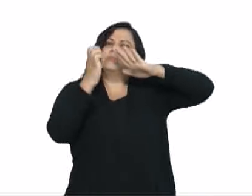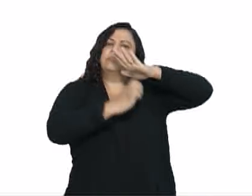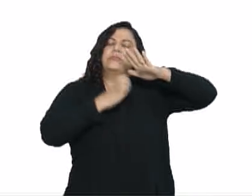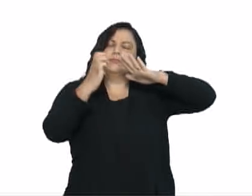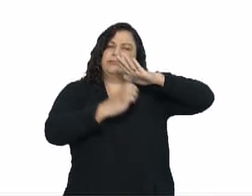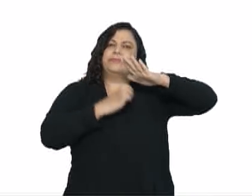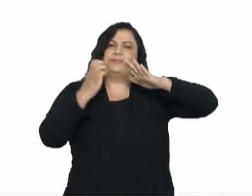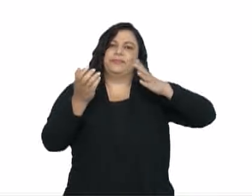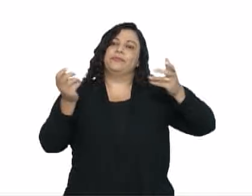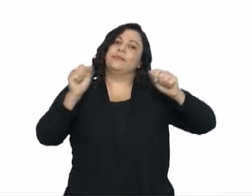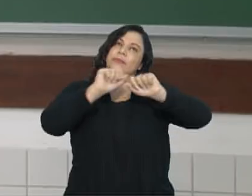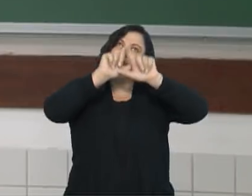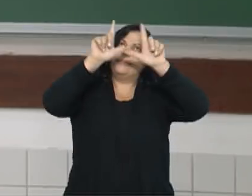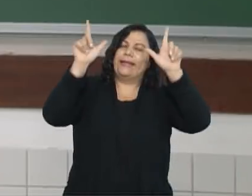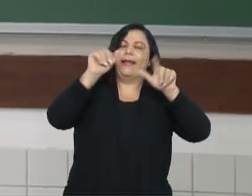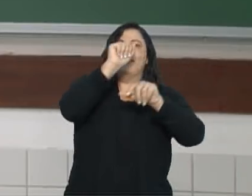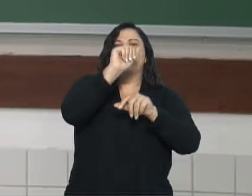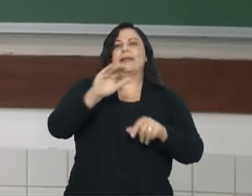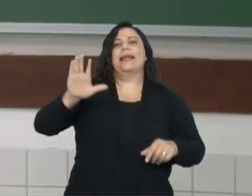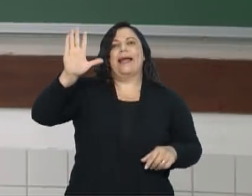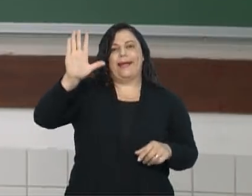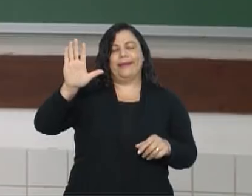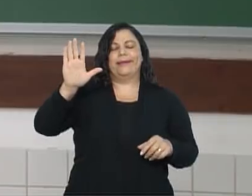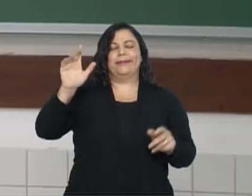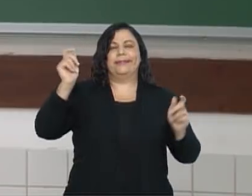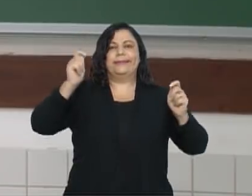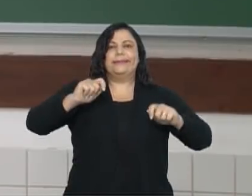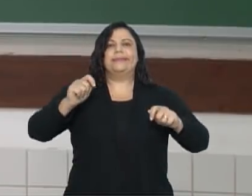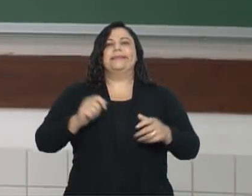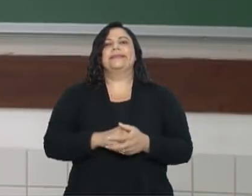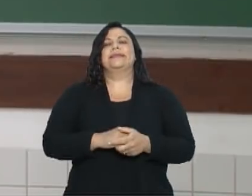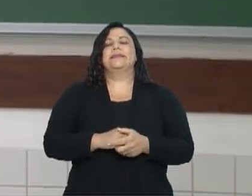por estarem na Ásia, os tigres asiáticos.